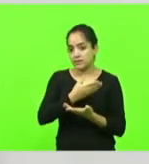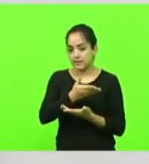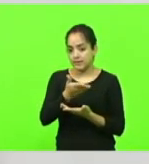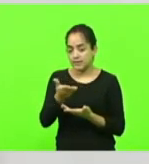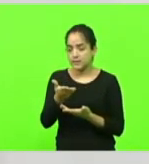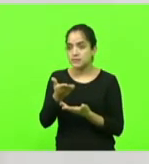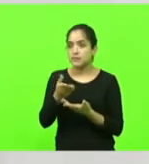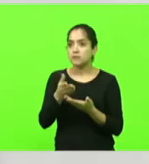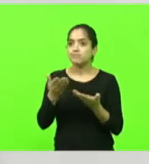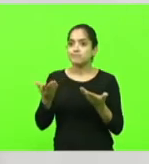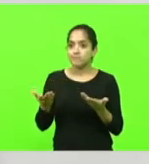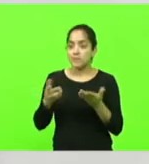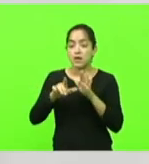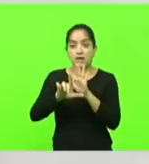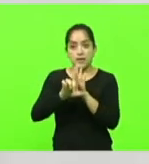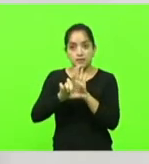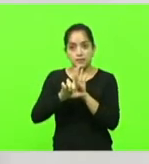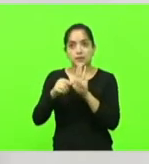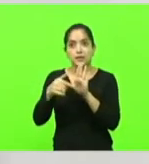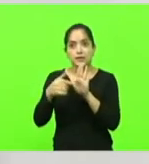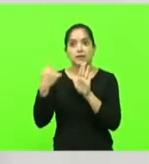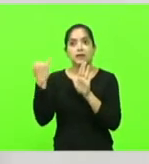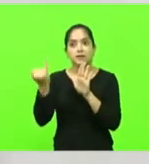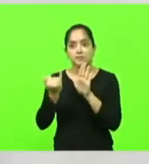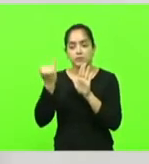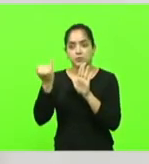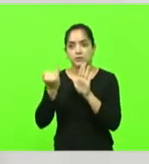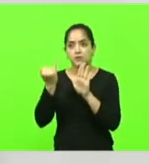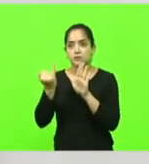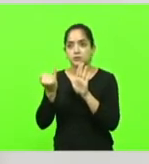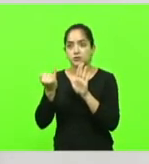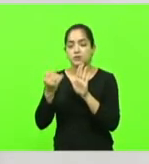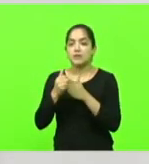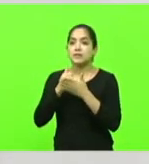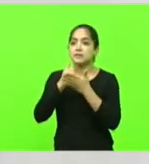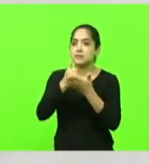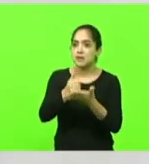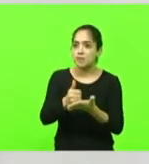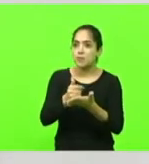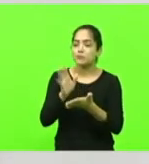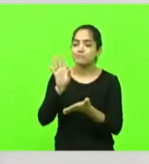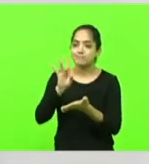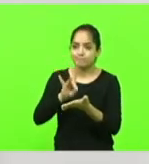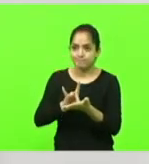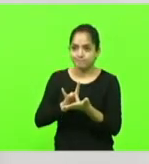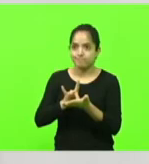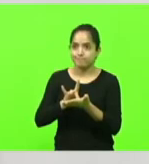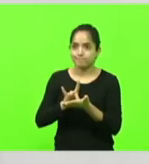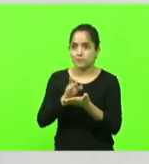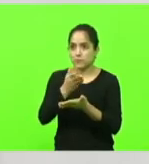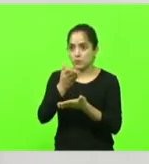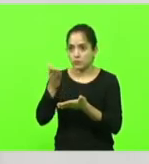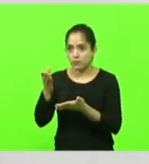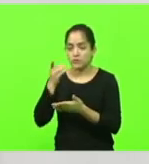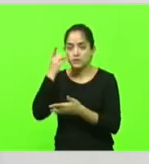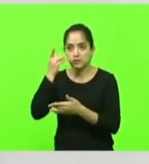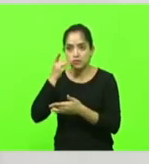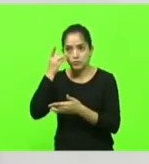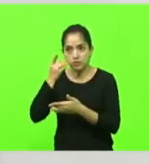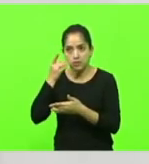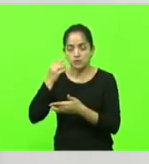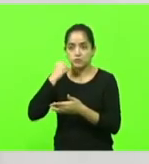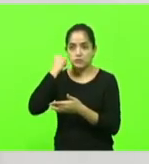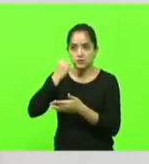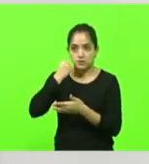Portanto, é uma lei muito importante para o Brasil e fundamental que esse apoio seja concretizado com deputados e senadores derrubando o veto do